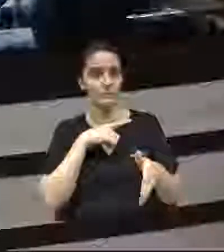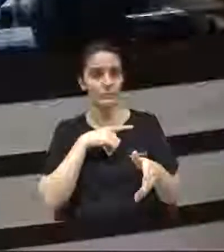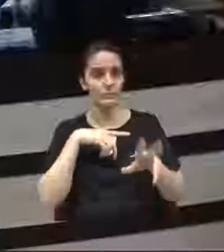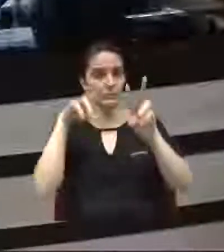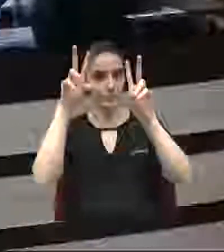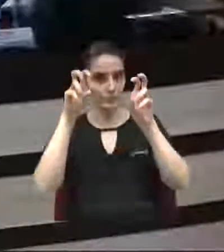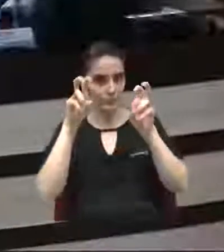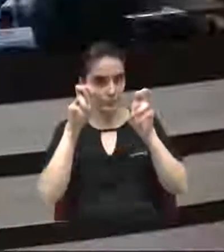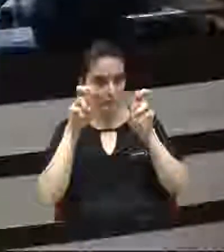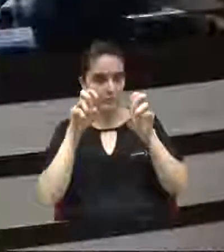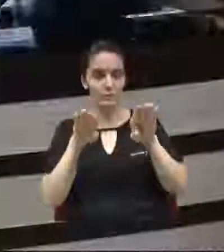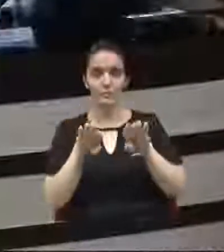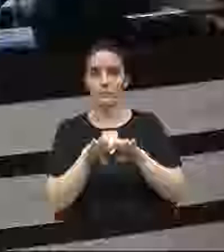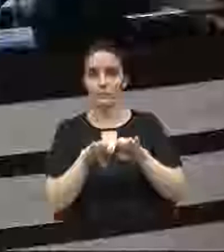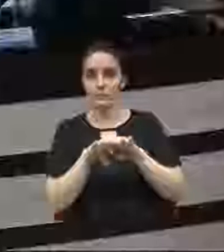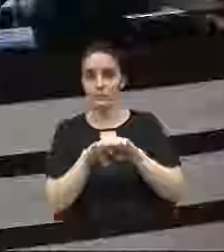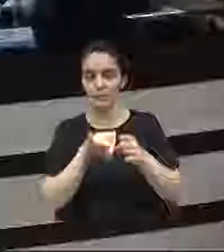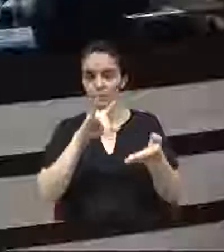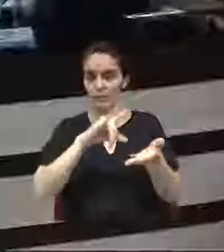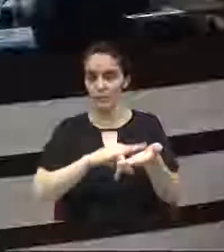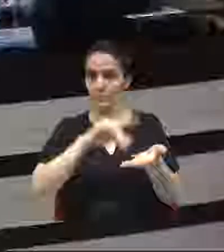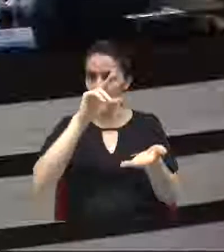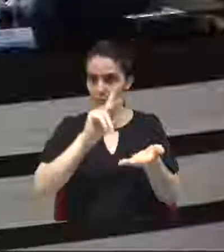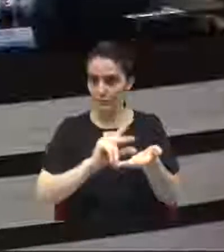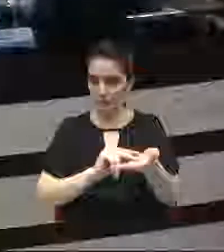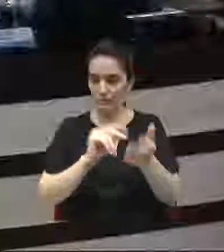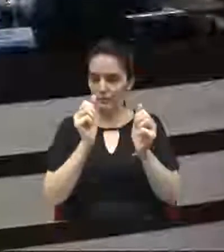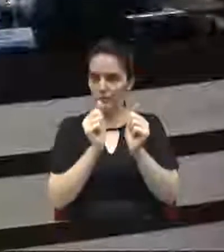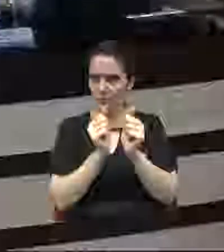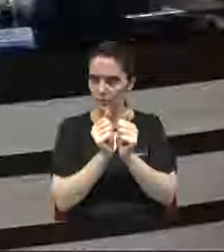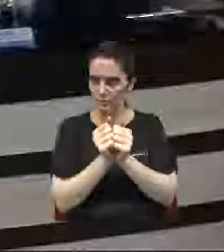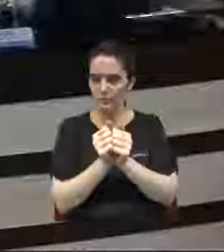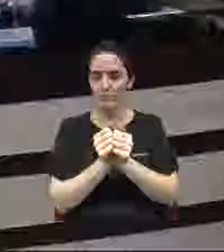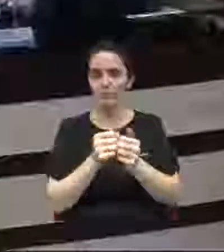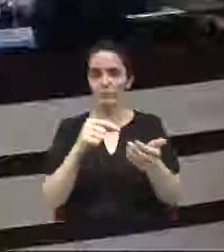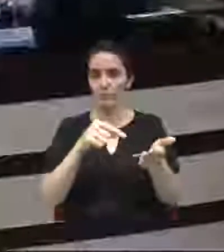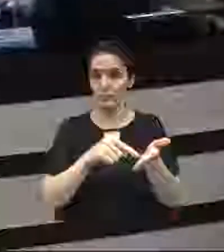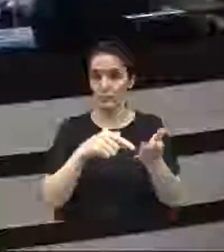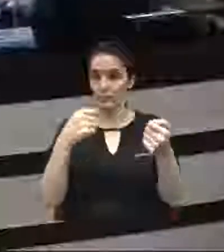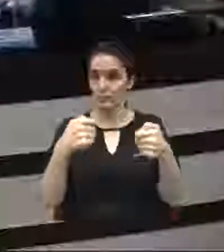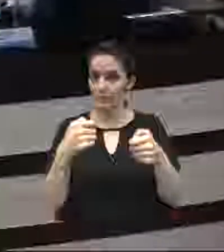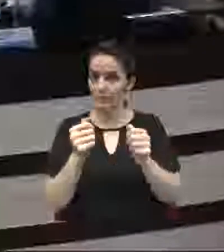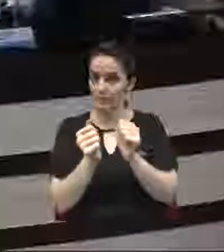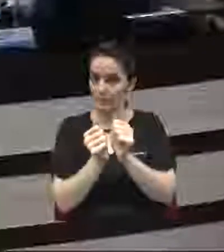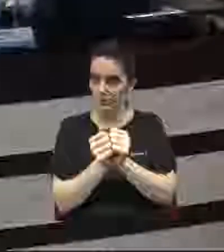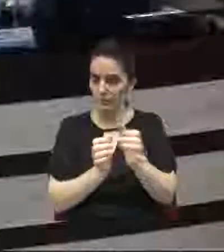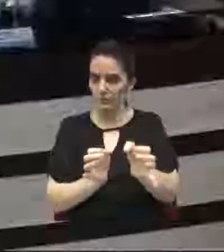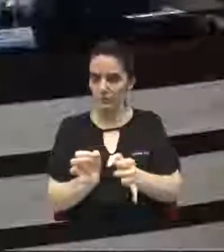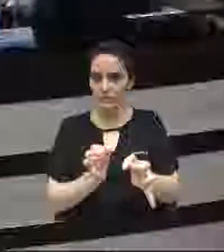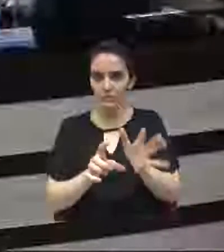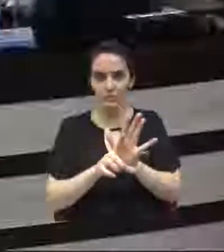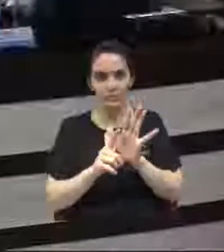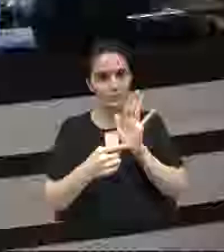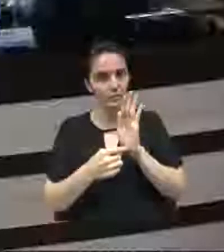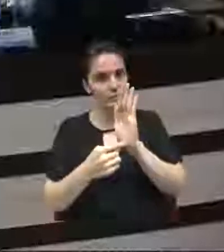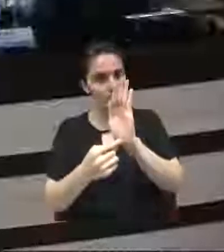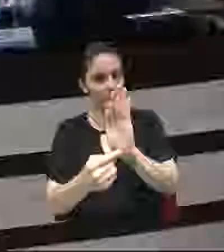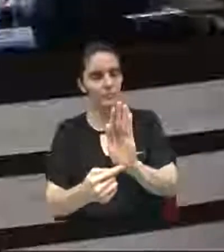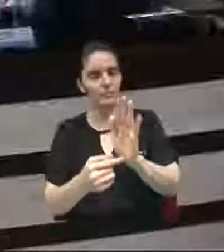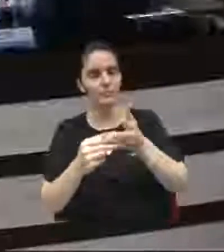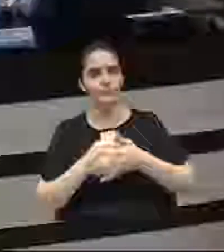sua apresentação, bem como documentação anexa, no sentido que a mesma faça parte integrante do projeto de lei ora